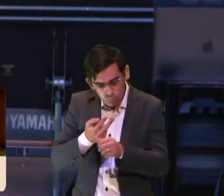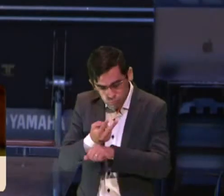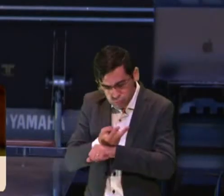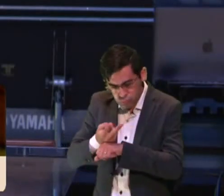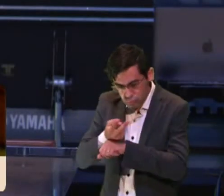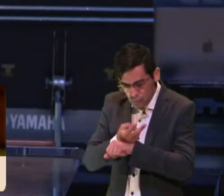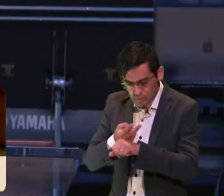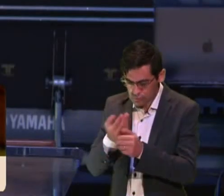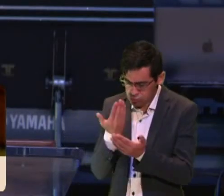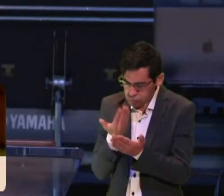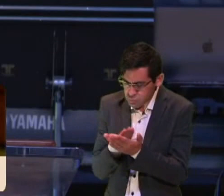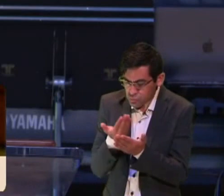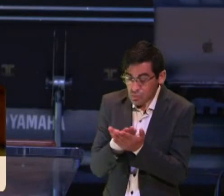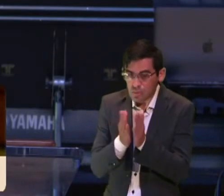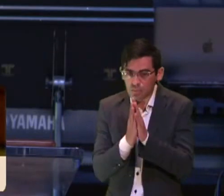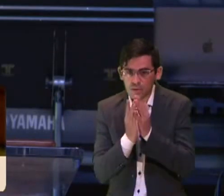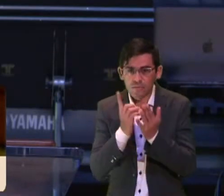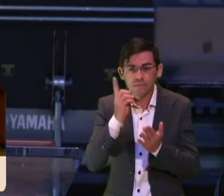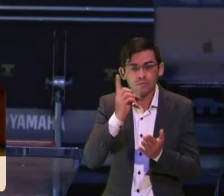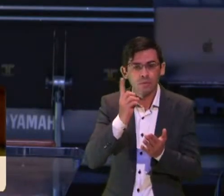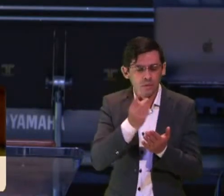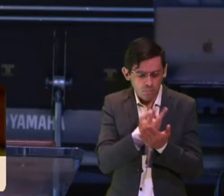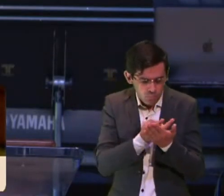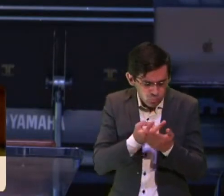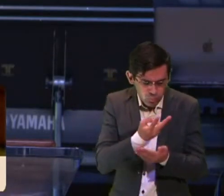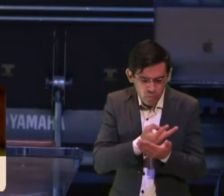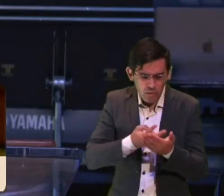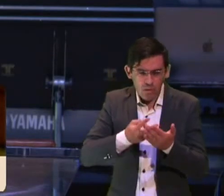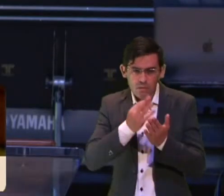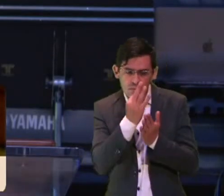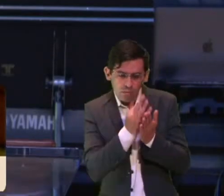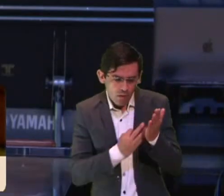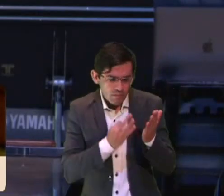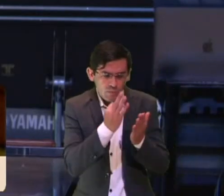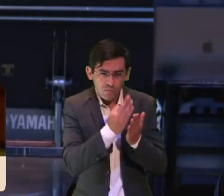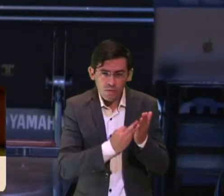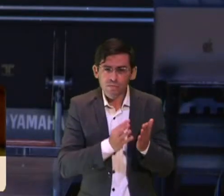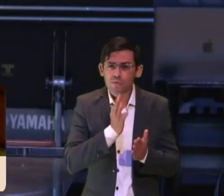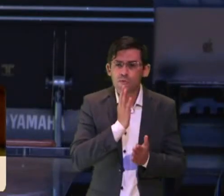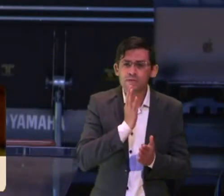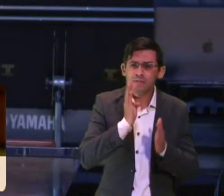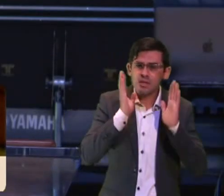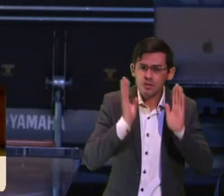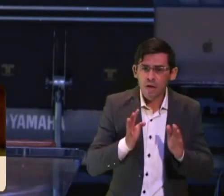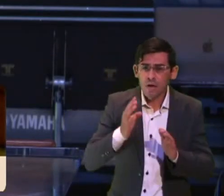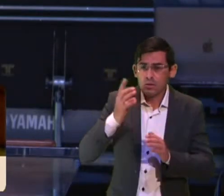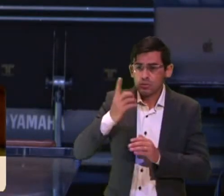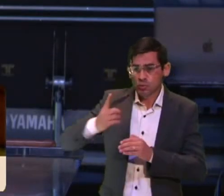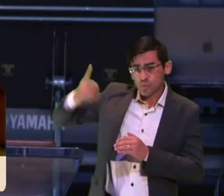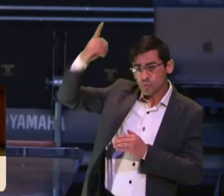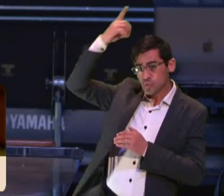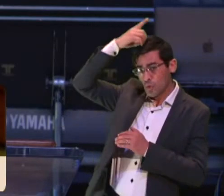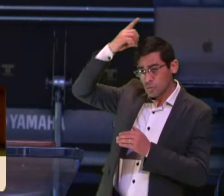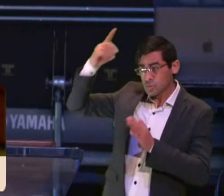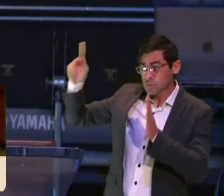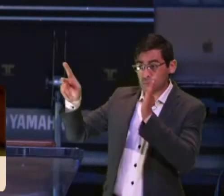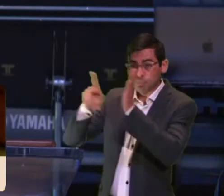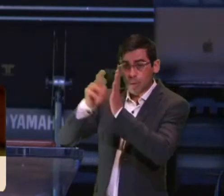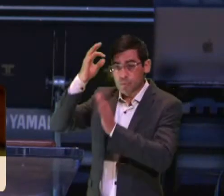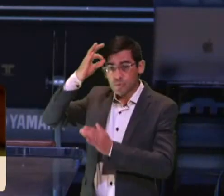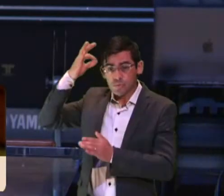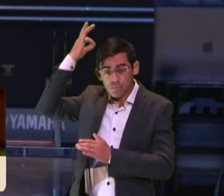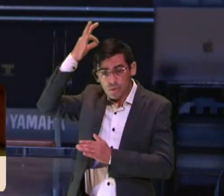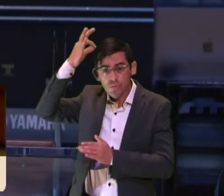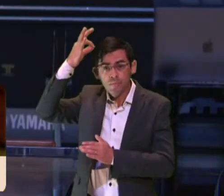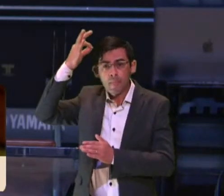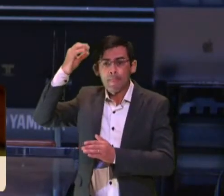o jeito que eu falo com Deus. E aí eu fui lendo textos que eu já conhecia, que falavam a respeito dos dons do Espírito. E Deus falando